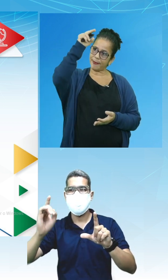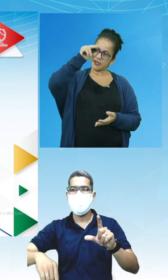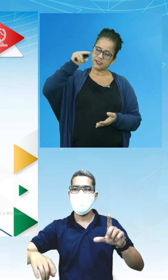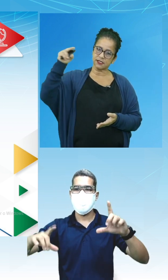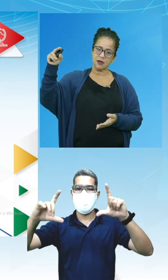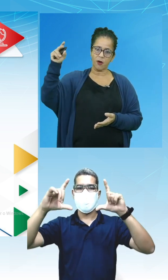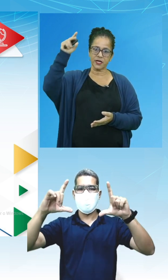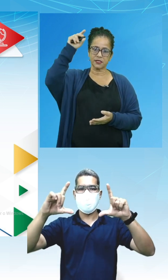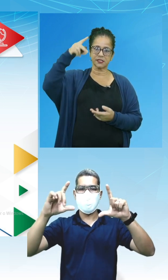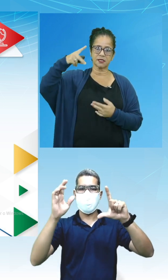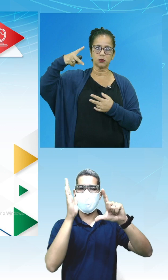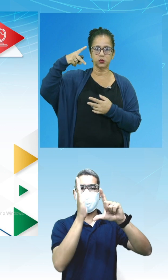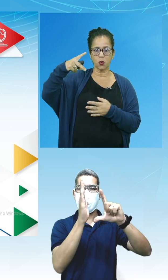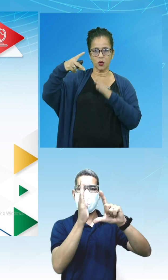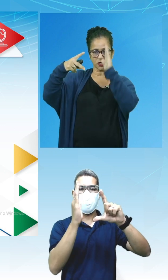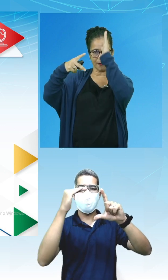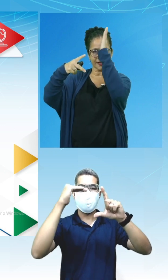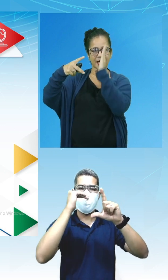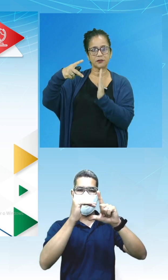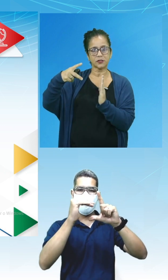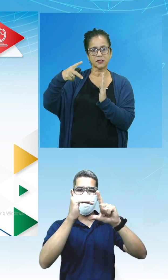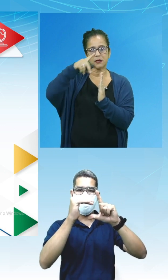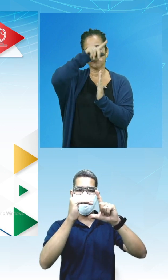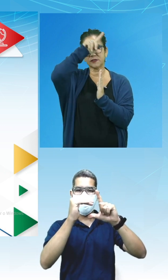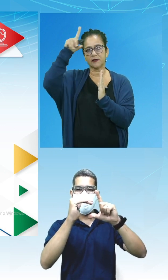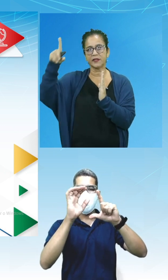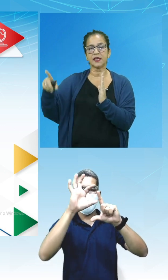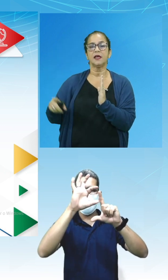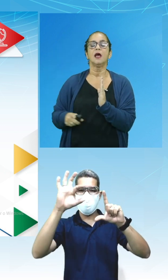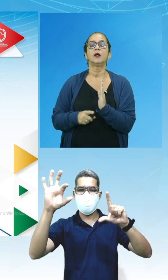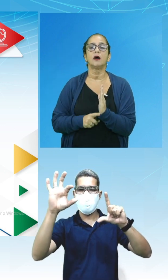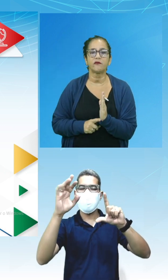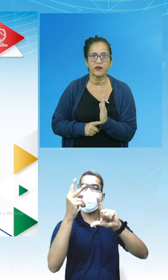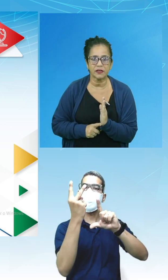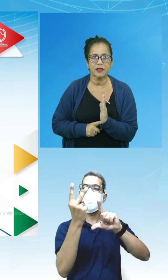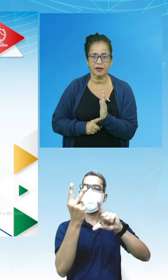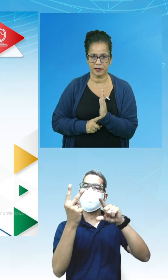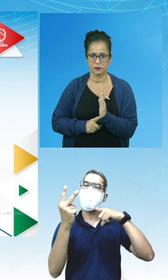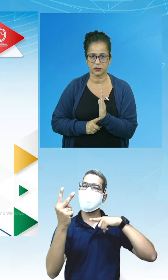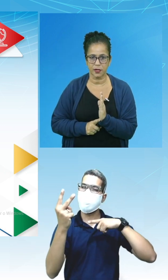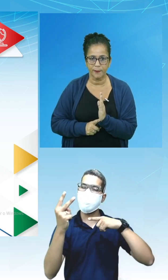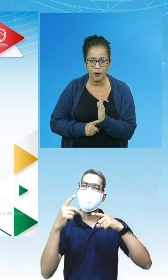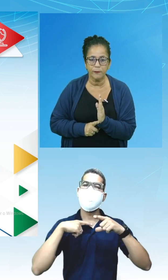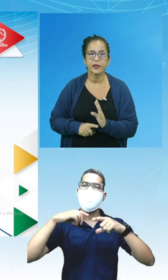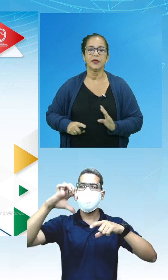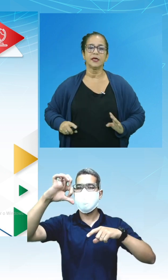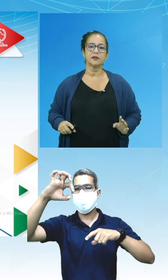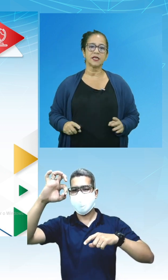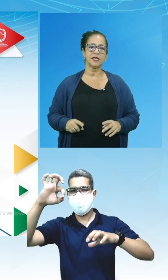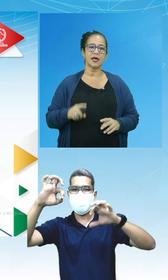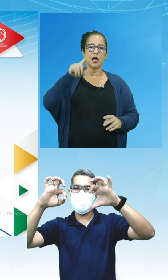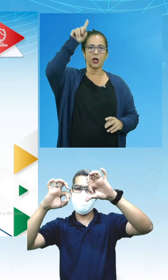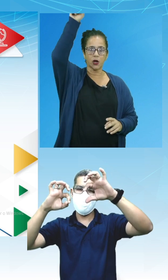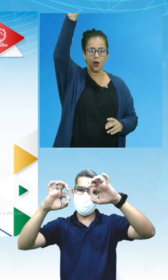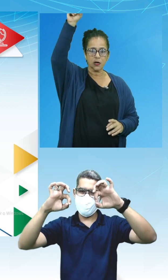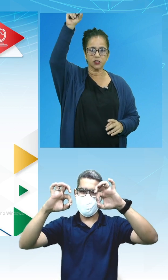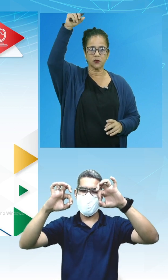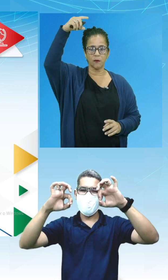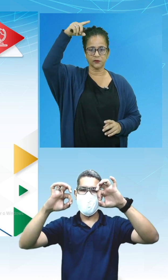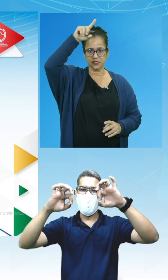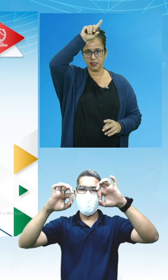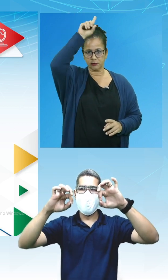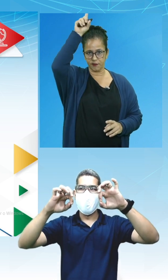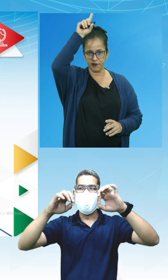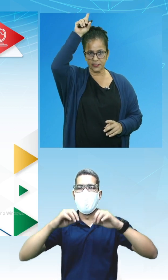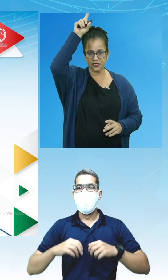Cada partezinha 45, 2, que é metade do círculo, você vai ter 90 graus, tá bom? Então, seria norte